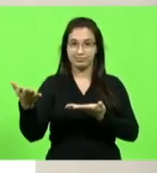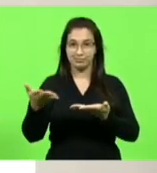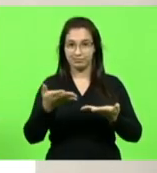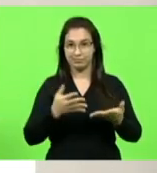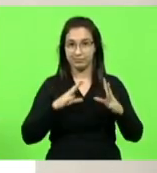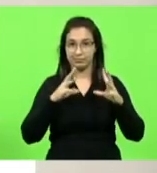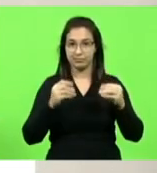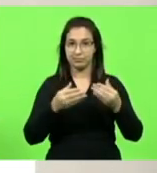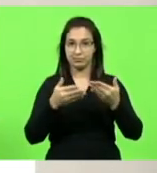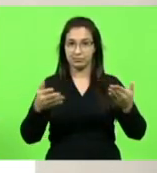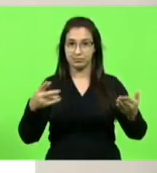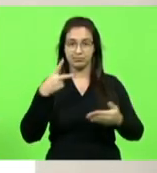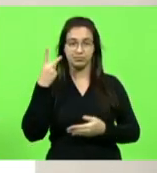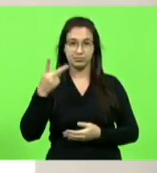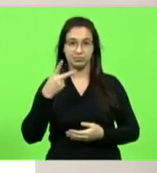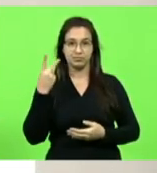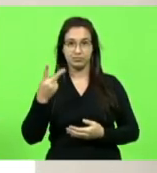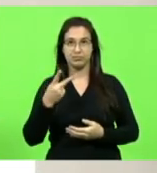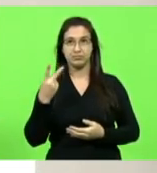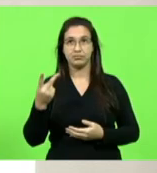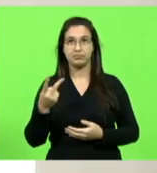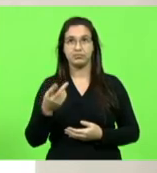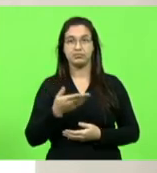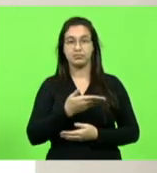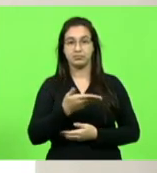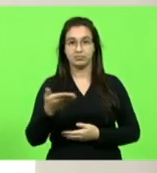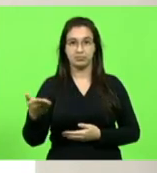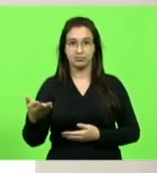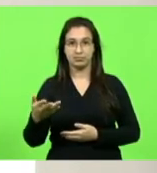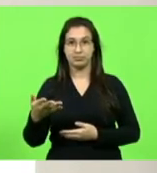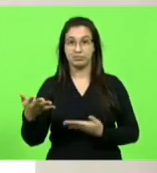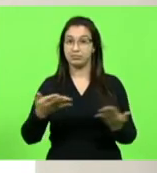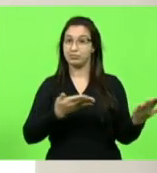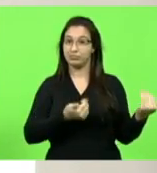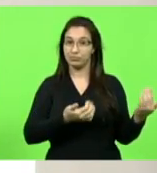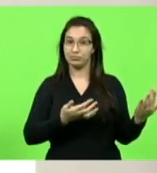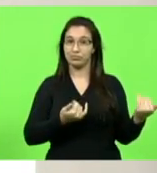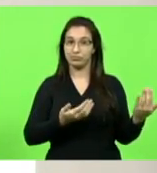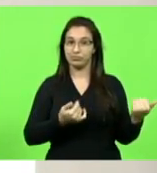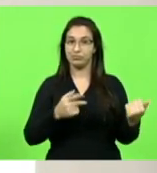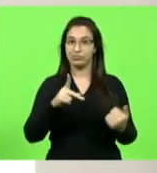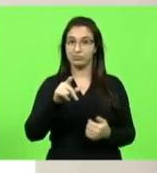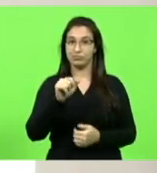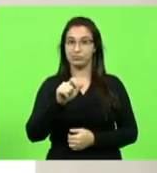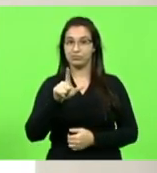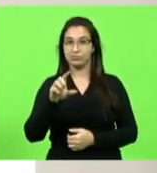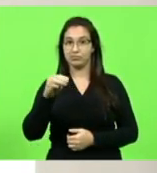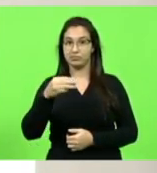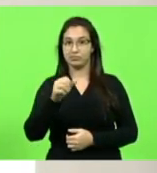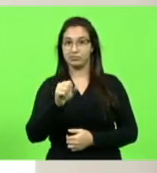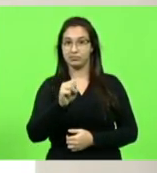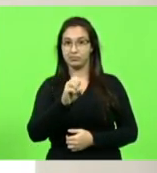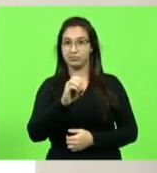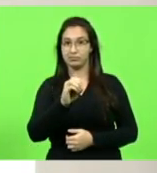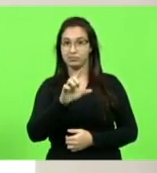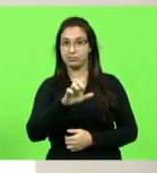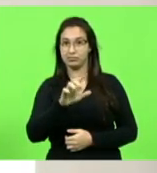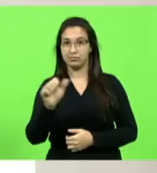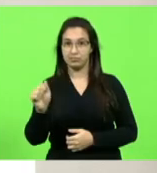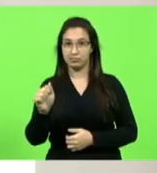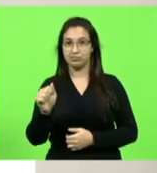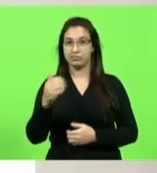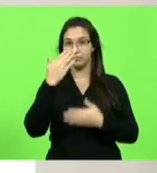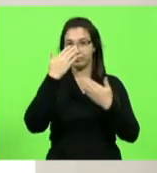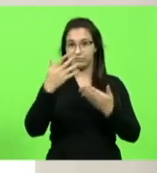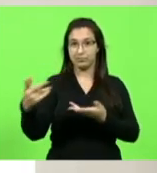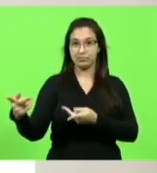todos os nossos vereadores que estão na casa. Eu vejo dois jovens vereadores aqui de Palma Sola. Obrigado por estarem visitando a